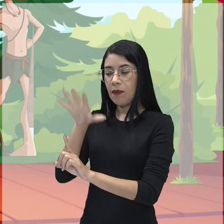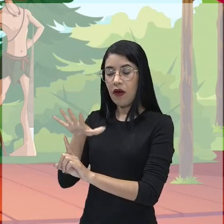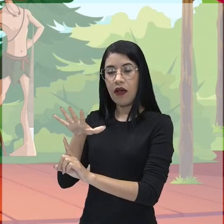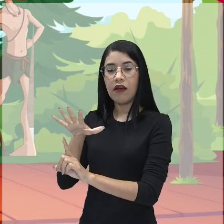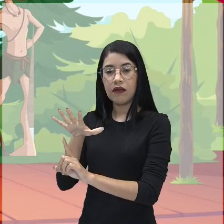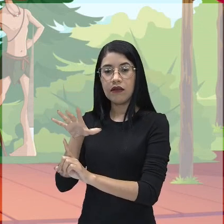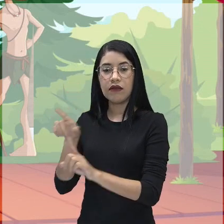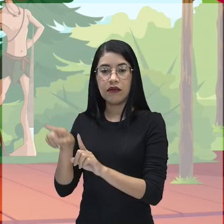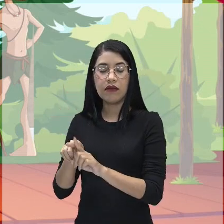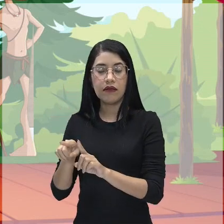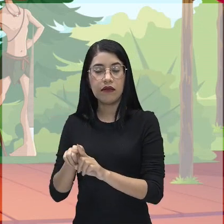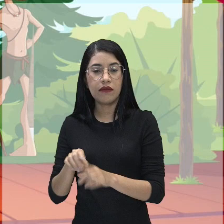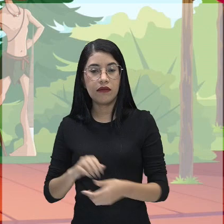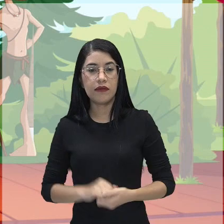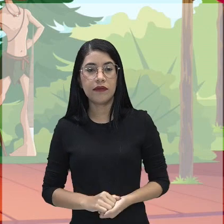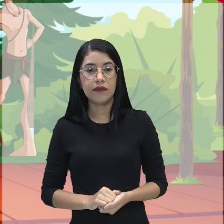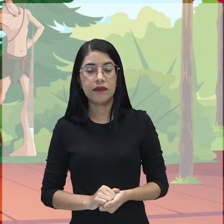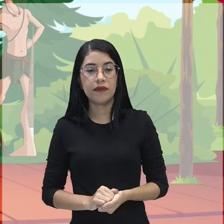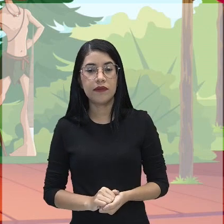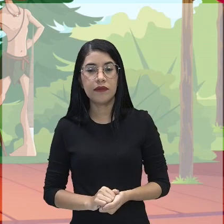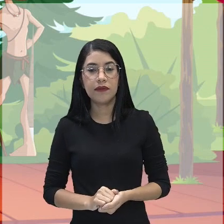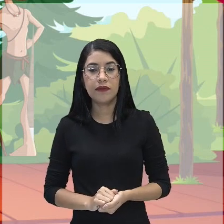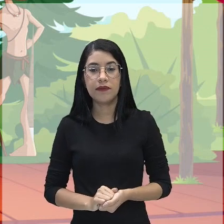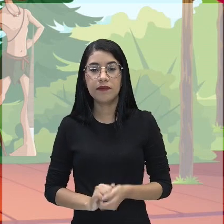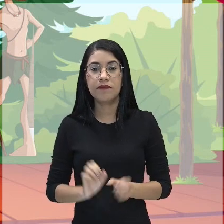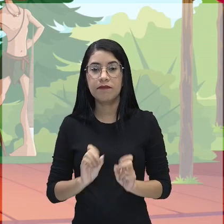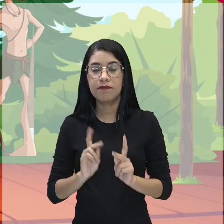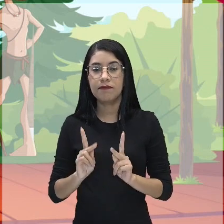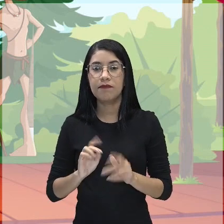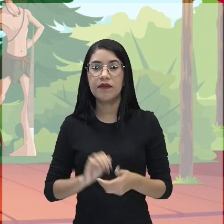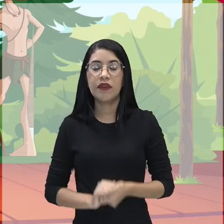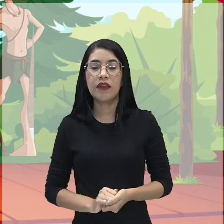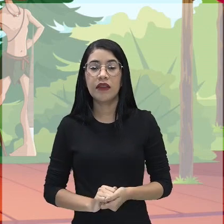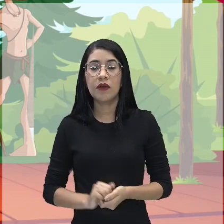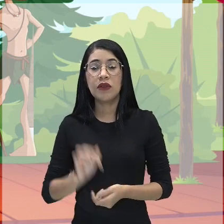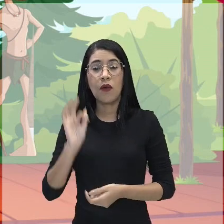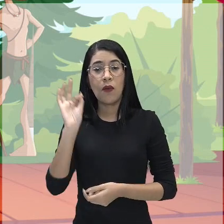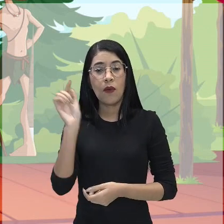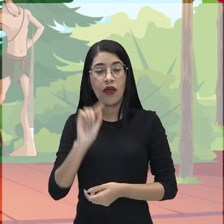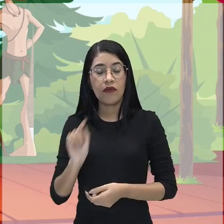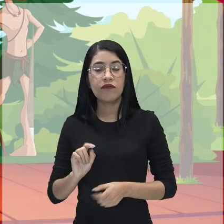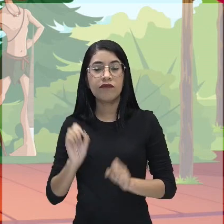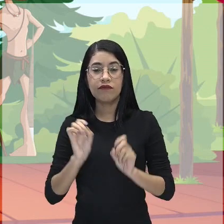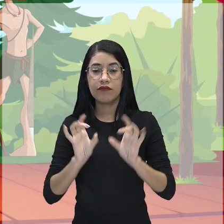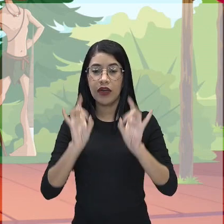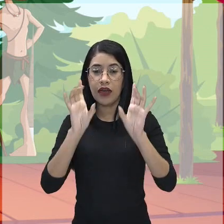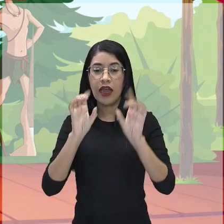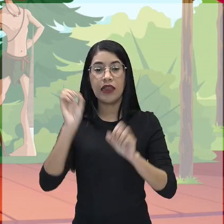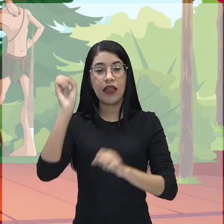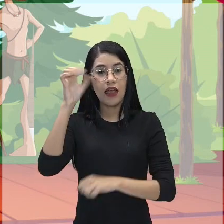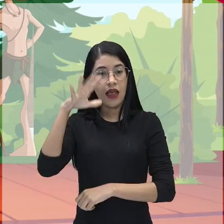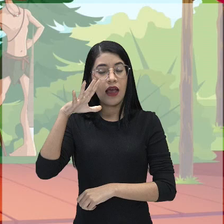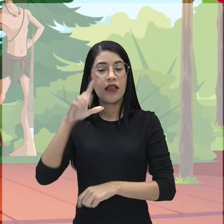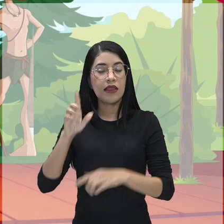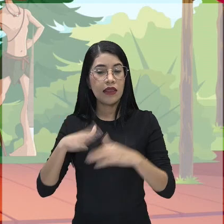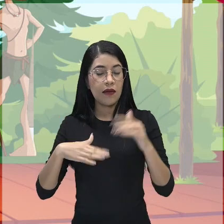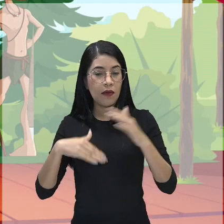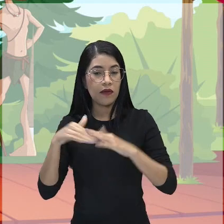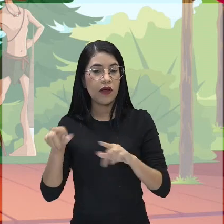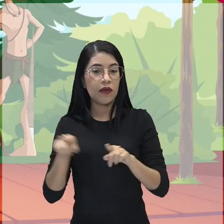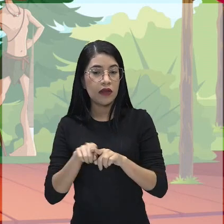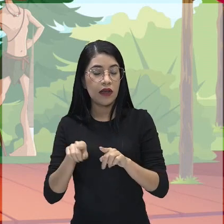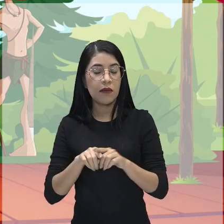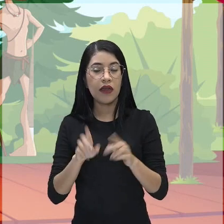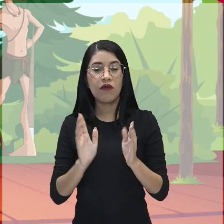canhão só no curupira. Certo? Então, isso são efeitos especiais da iluminação, que é um outro profissional também